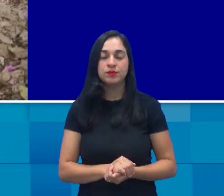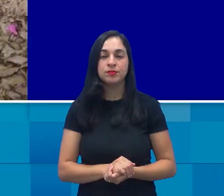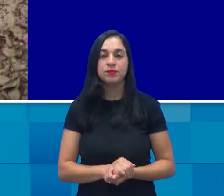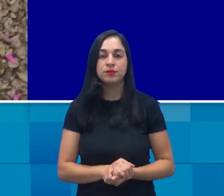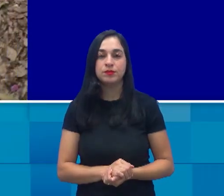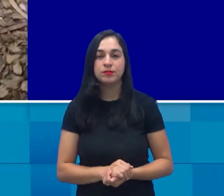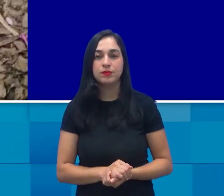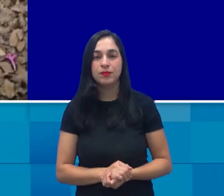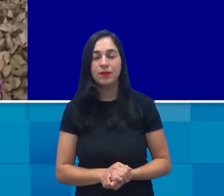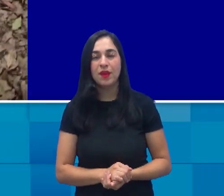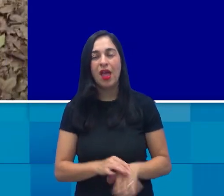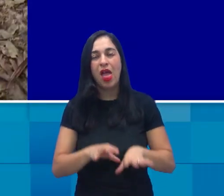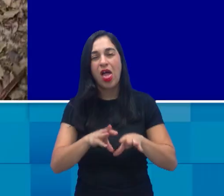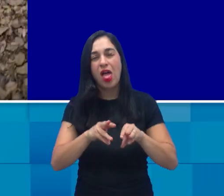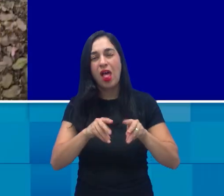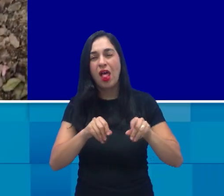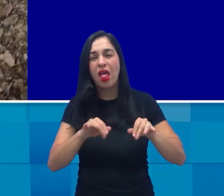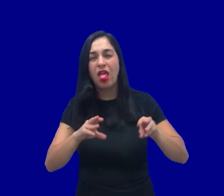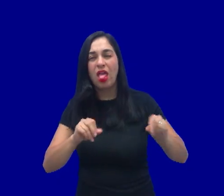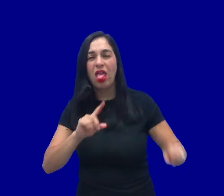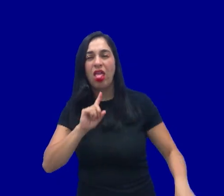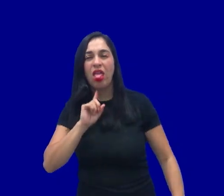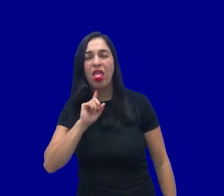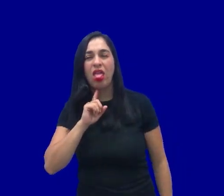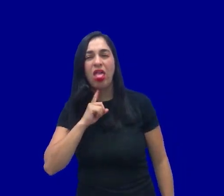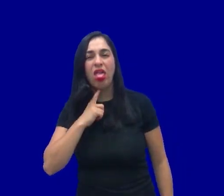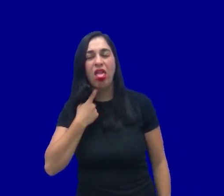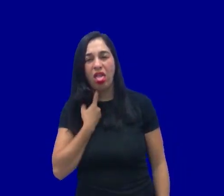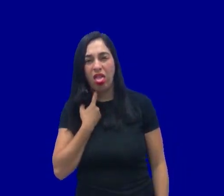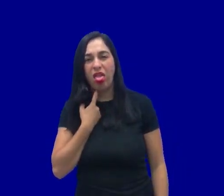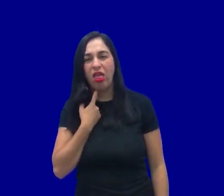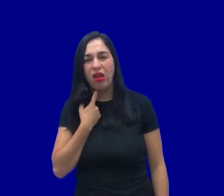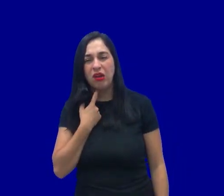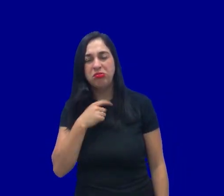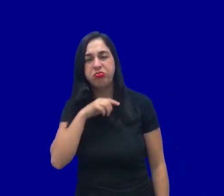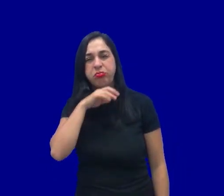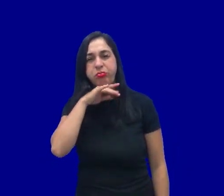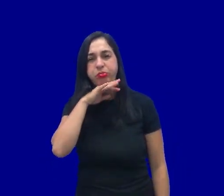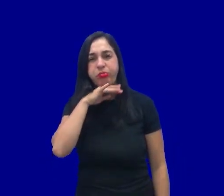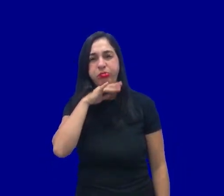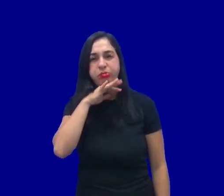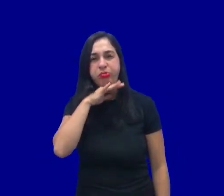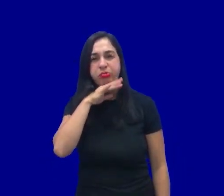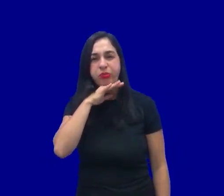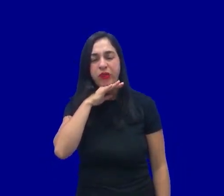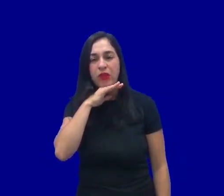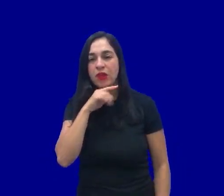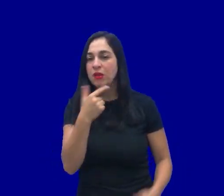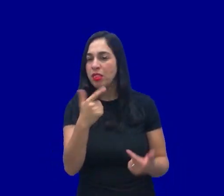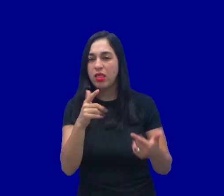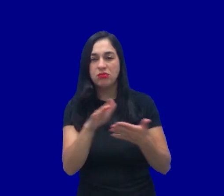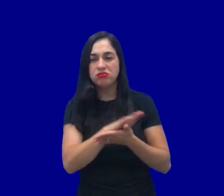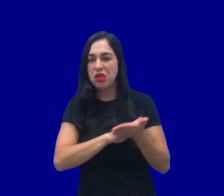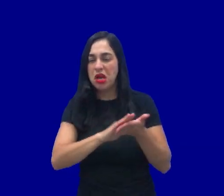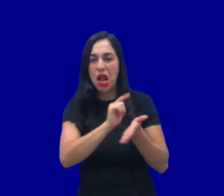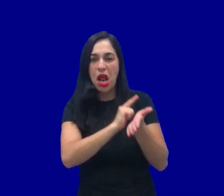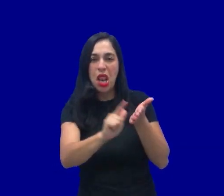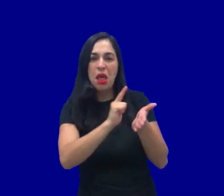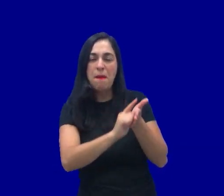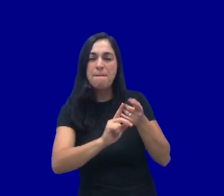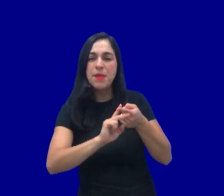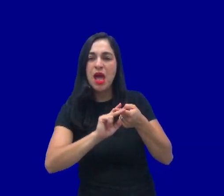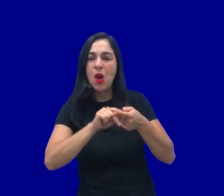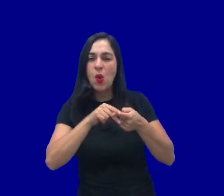suja, velha, contaminada, sem qualquer tipo de manutenção de limpeza,